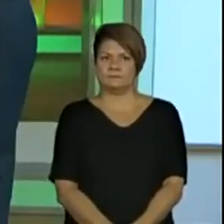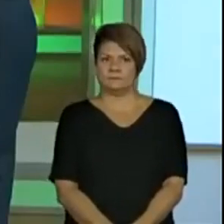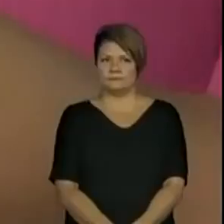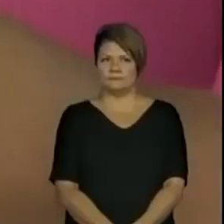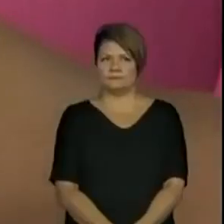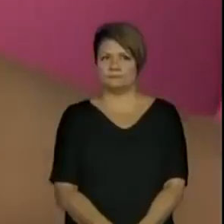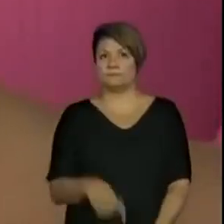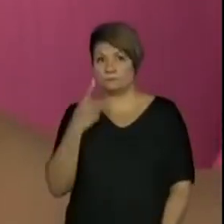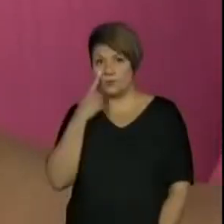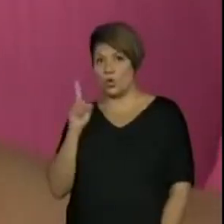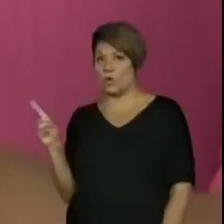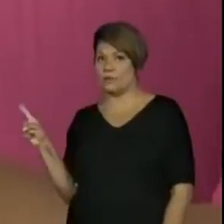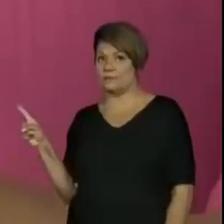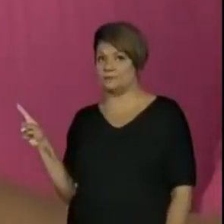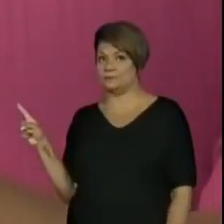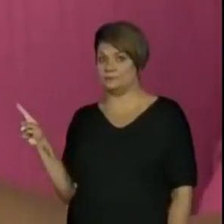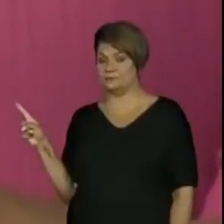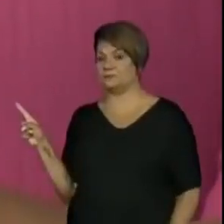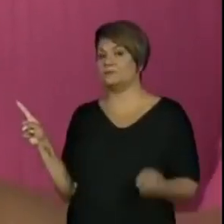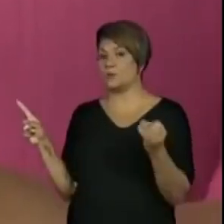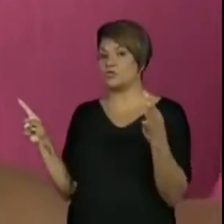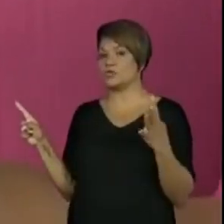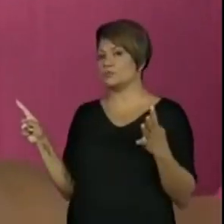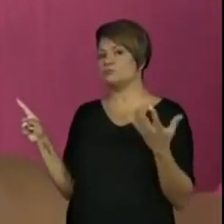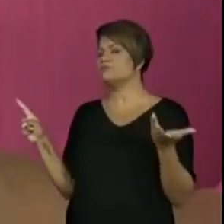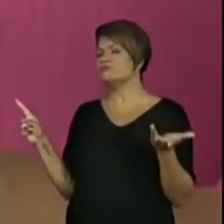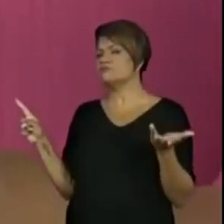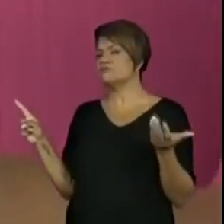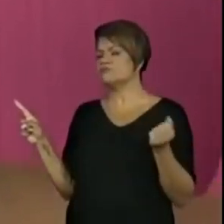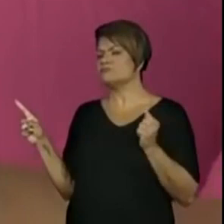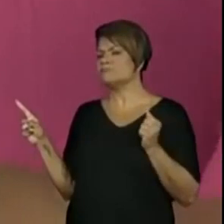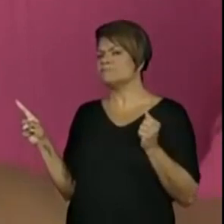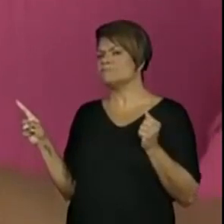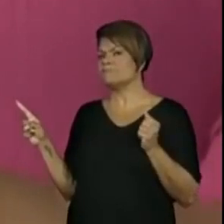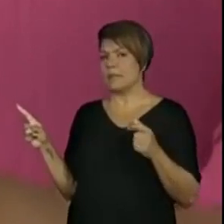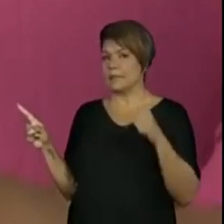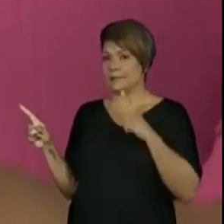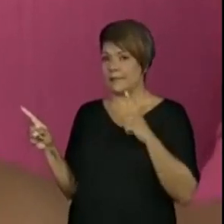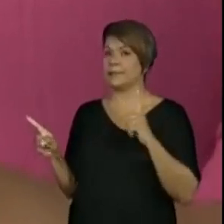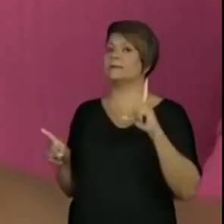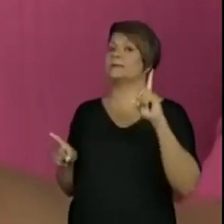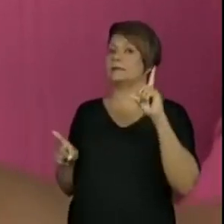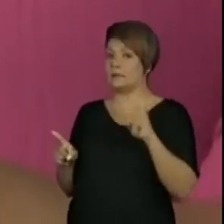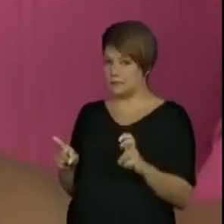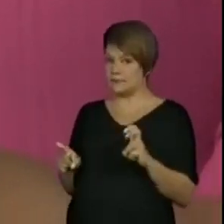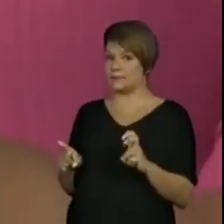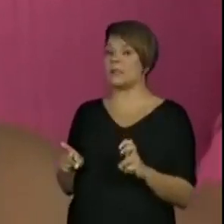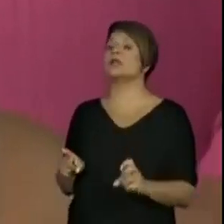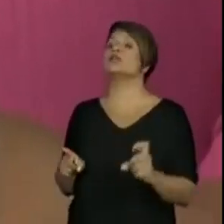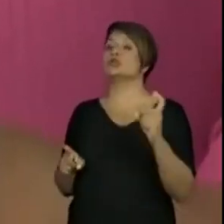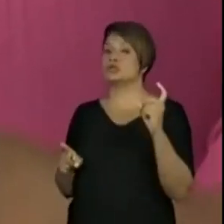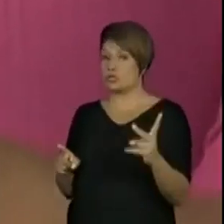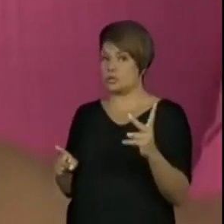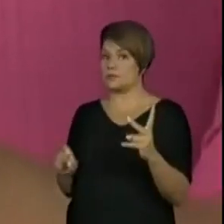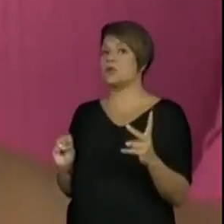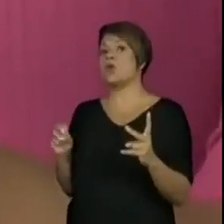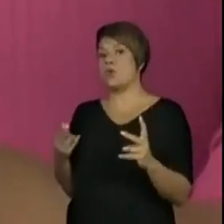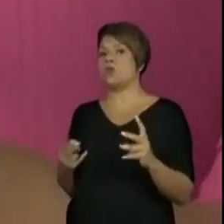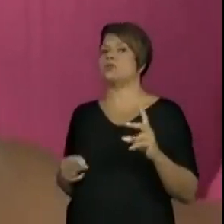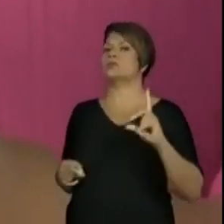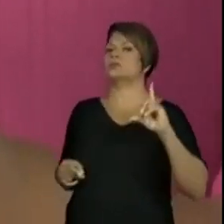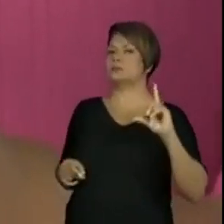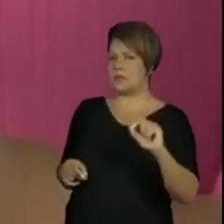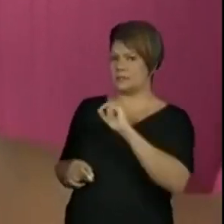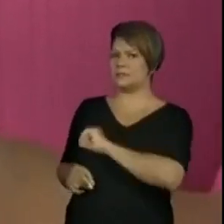Olhem, esta quantidade de palitos. Tem 15, 12 ou 10?